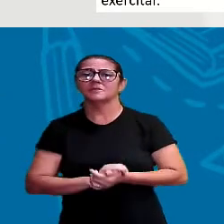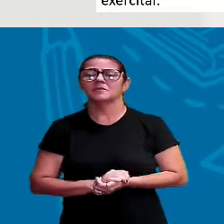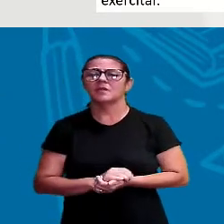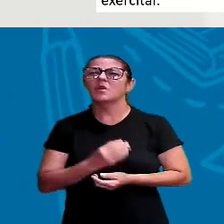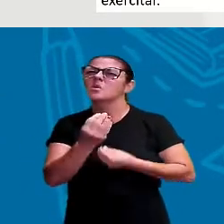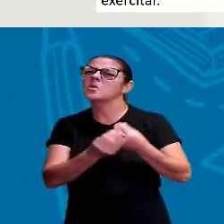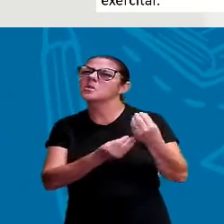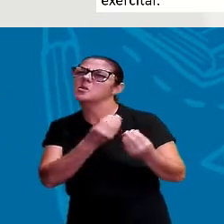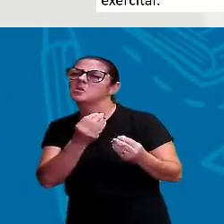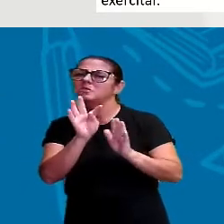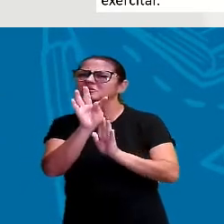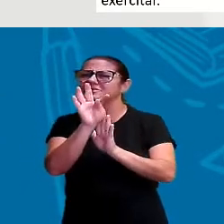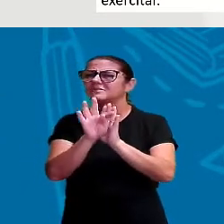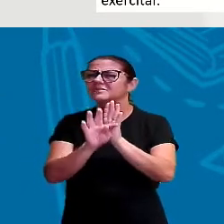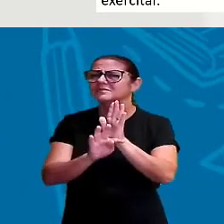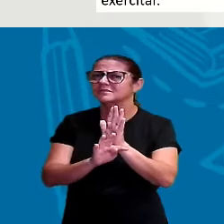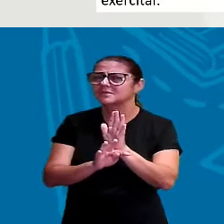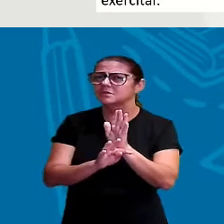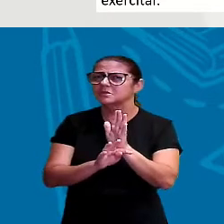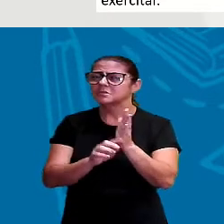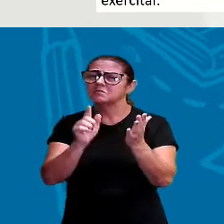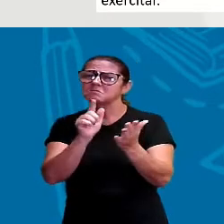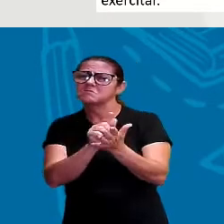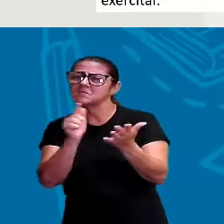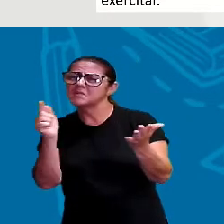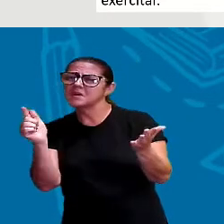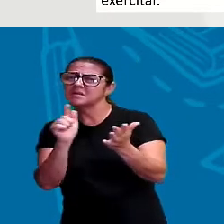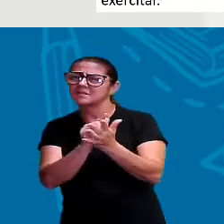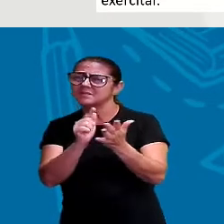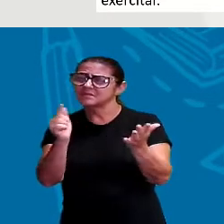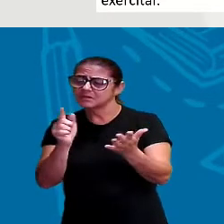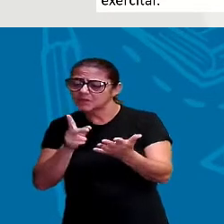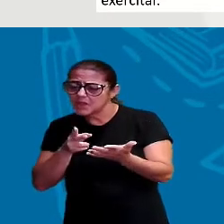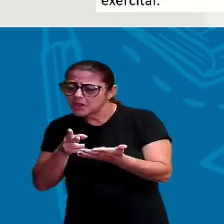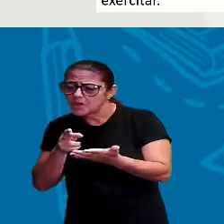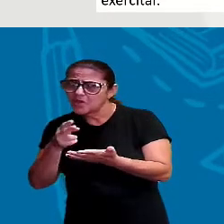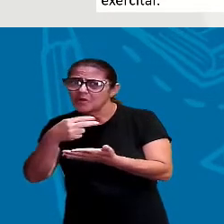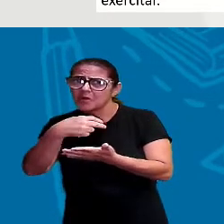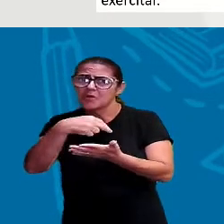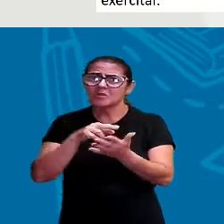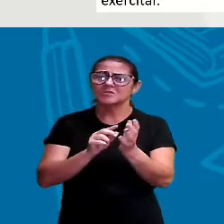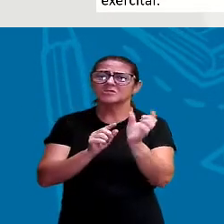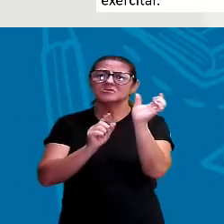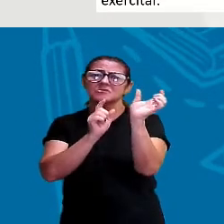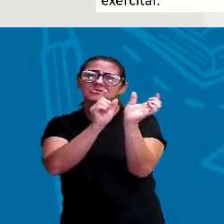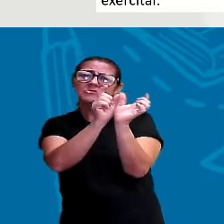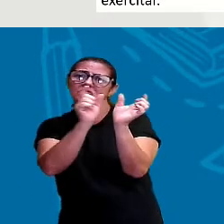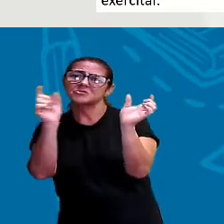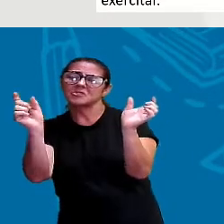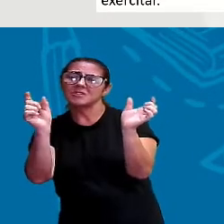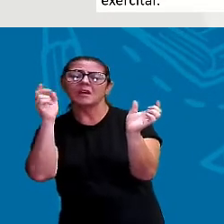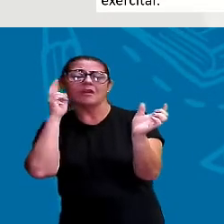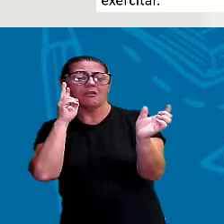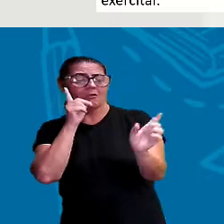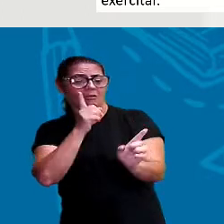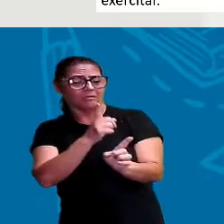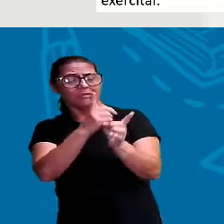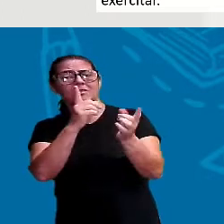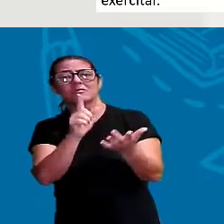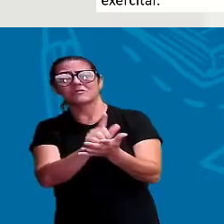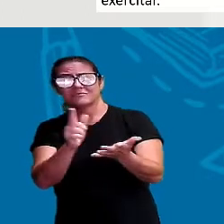texto, que parece um recorte de jornal. Então, é exatamente isso. E a gente vê muito também onde? Em jornais.